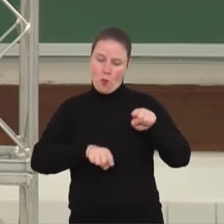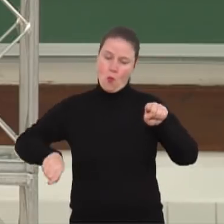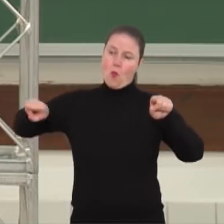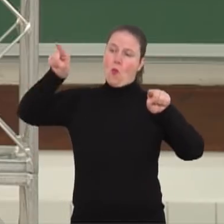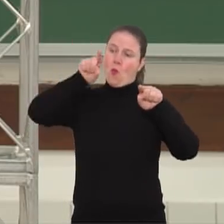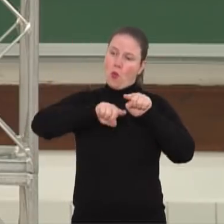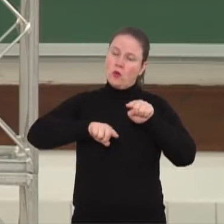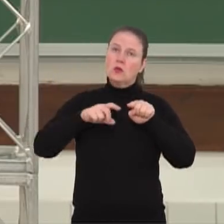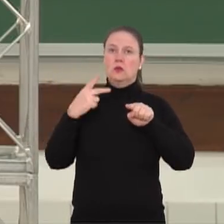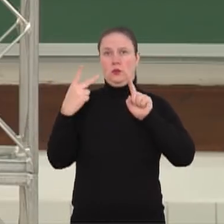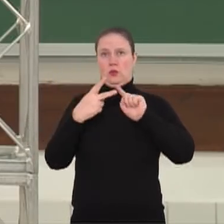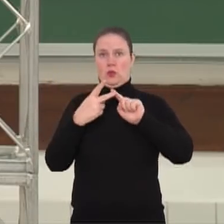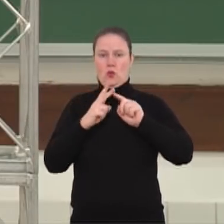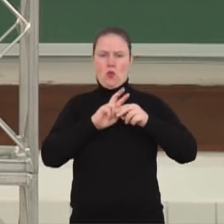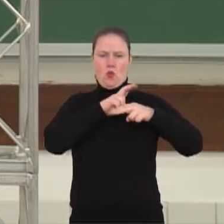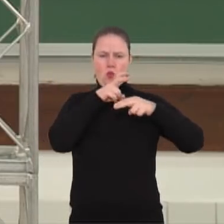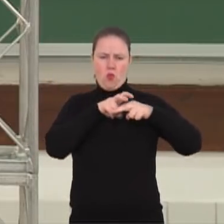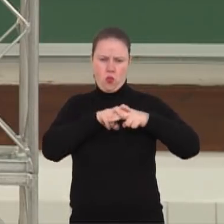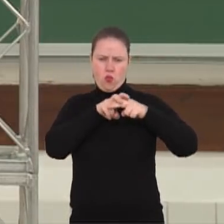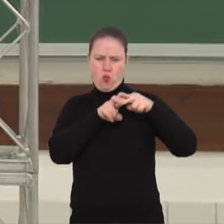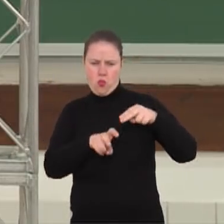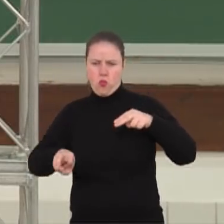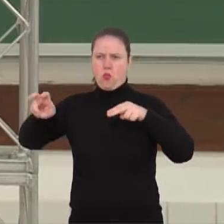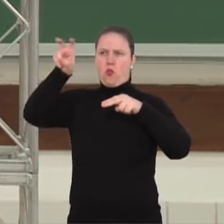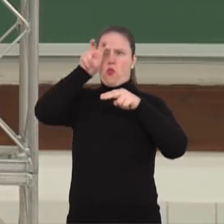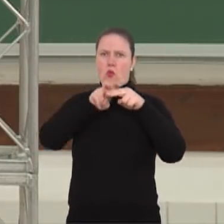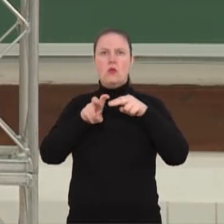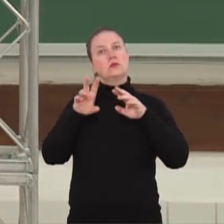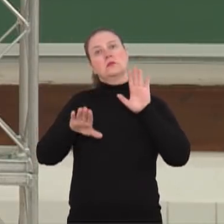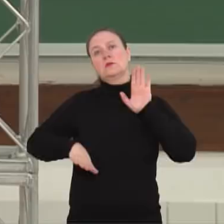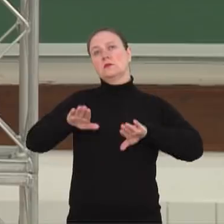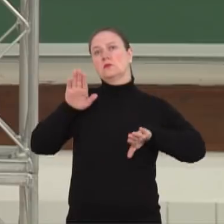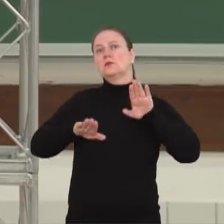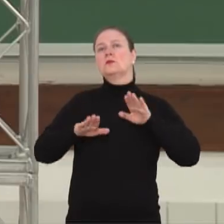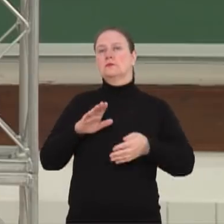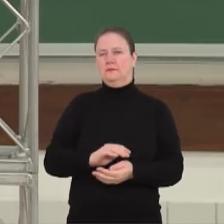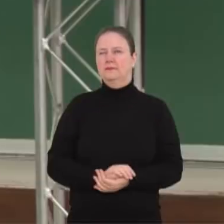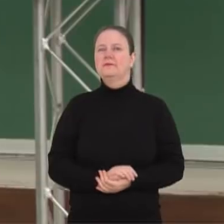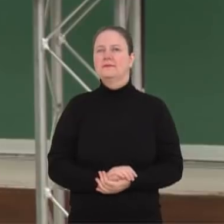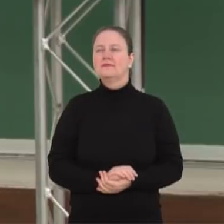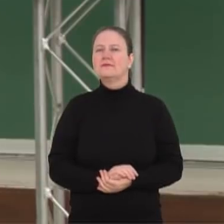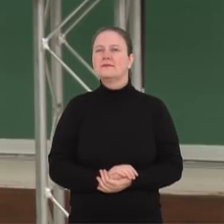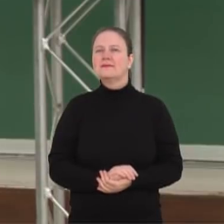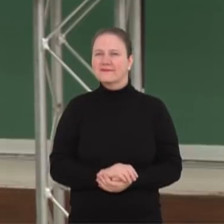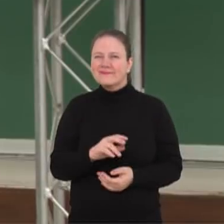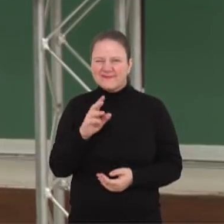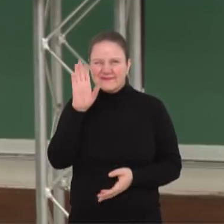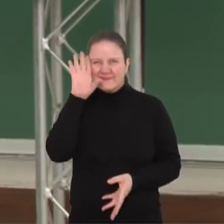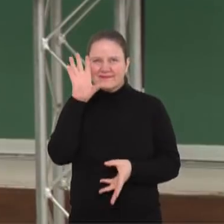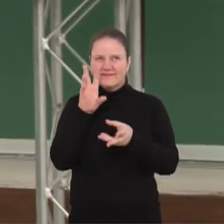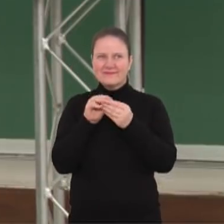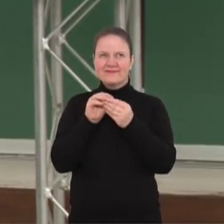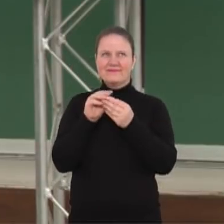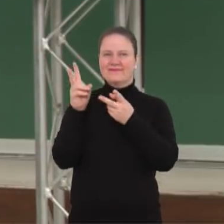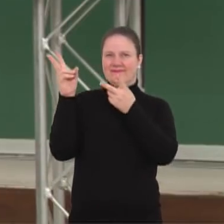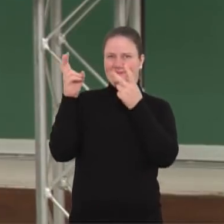andando igual um bobo, certo? Então essas eram as dicas que estavam em inglês. Será que você fez certo? Vamos ver lá